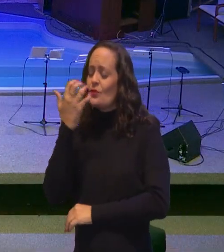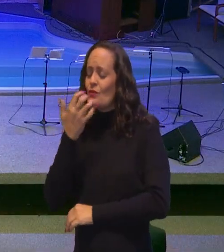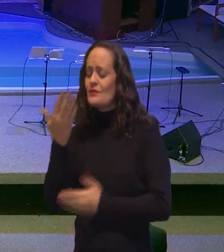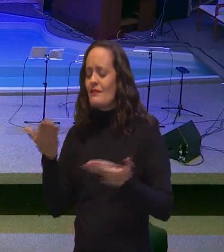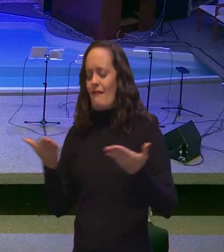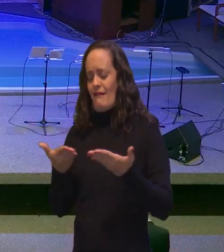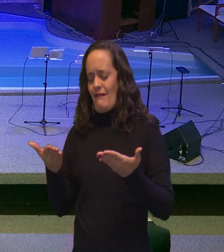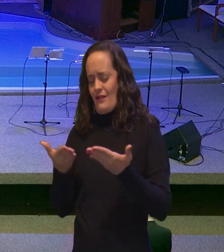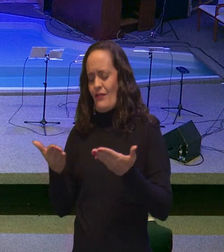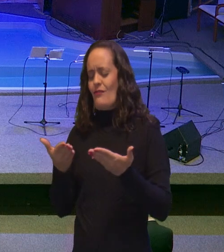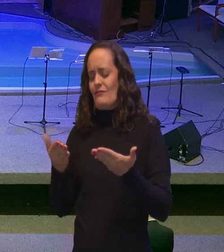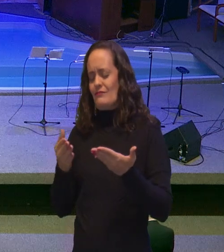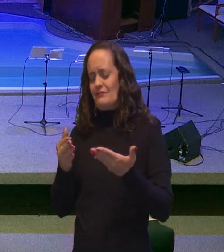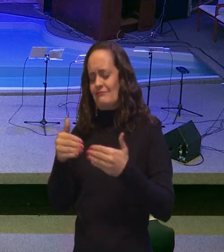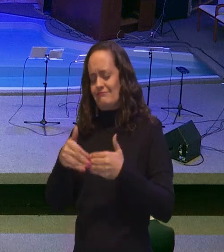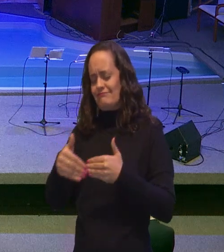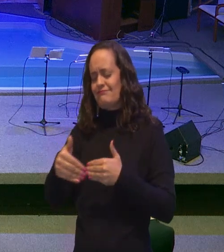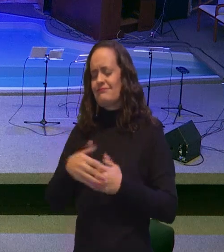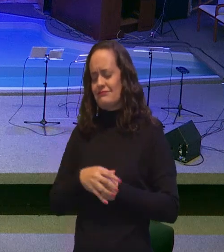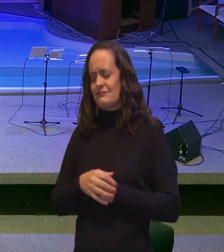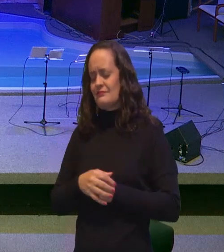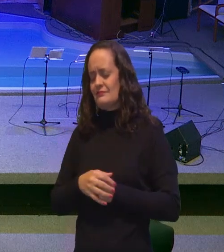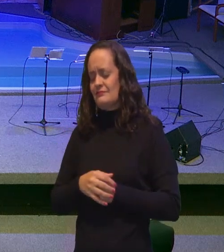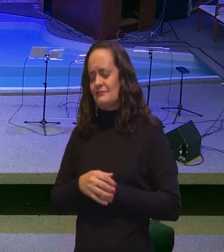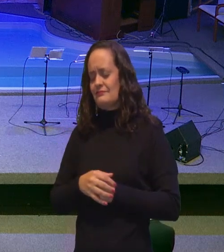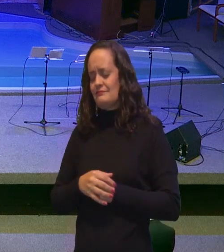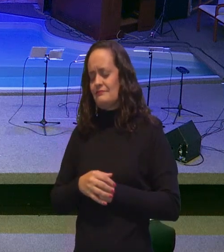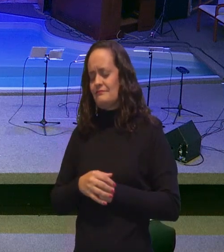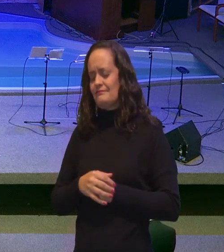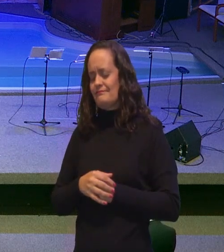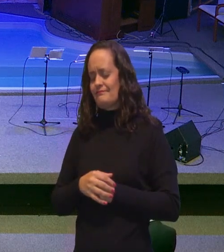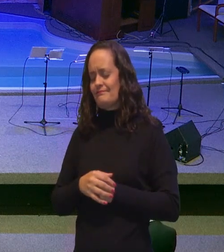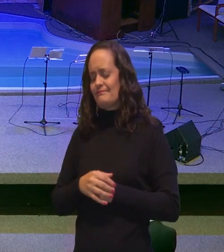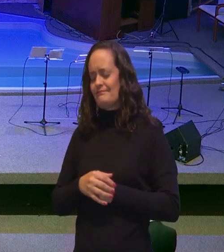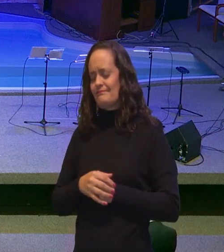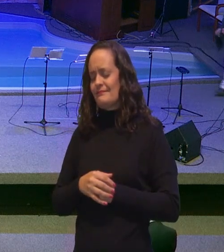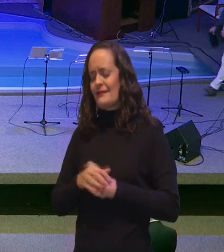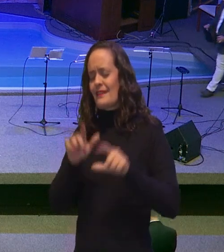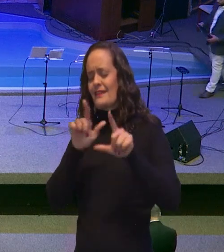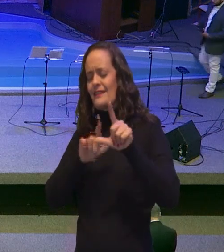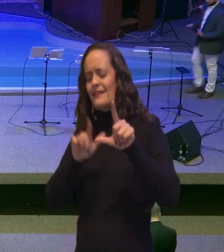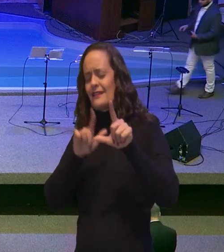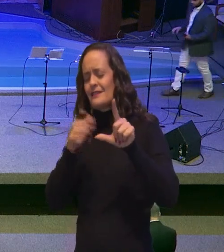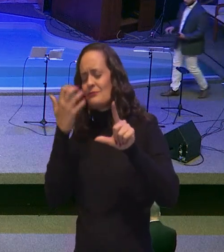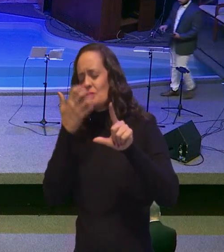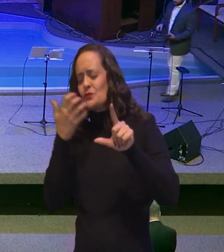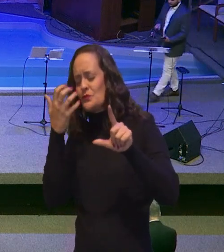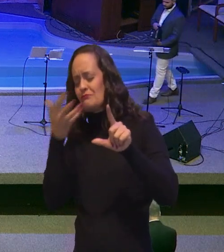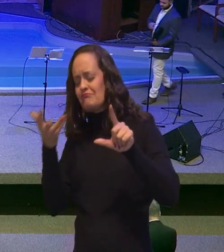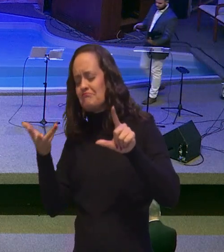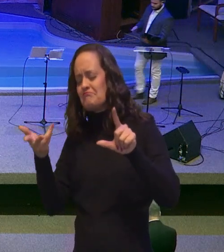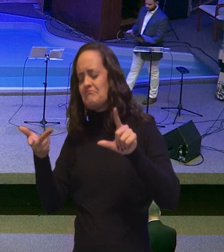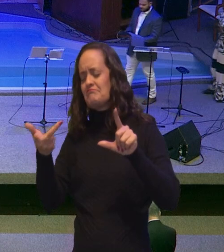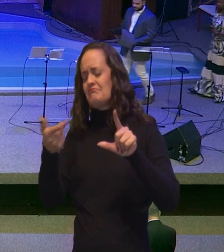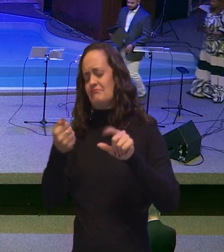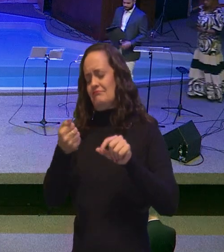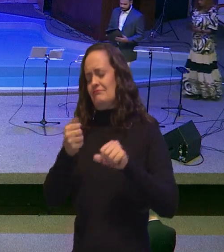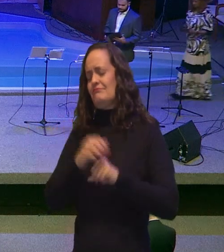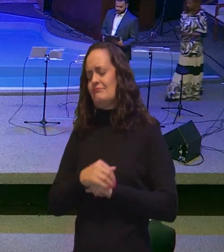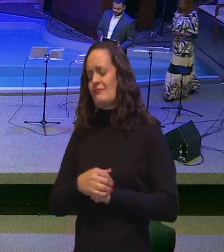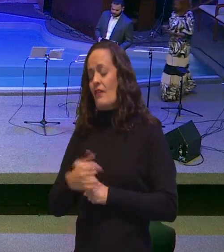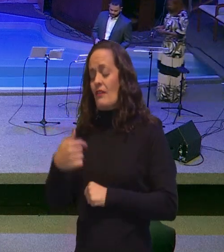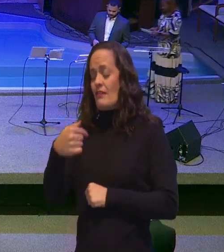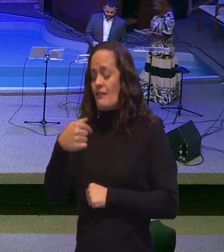estaremos agora a entoar contigo, Senhor, esta letra tão maravilhosa deste hino.